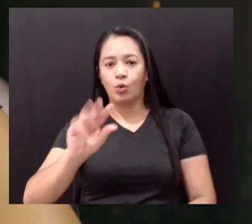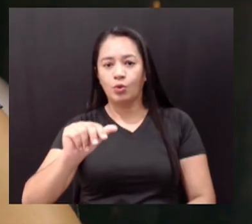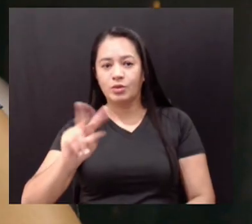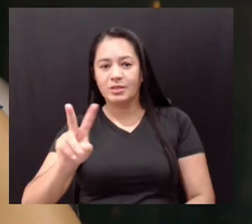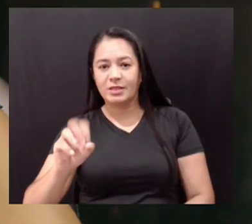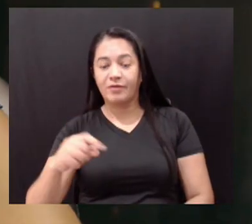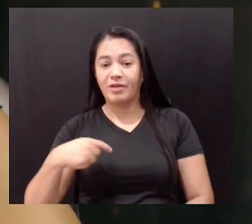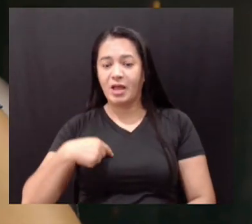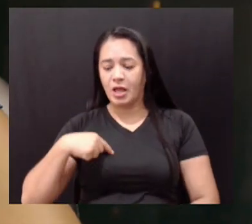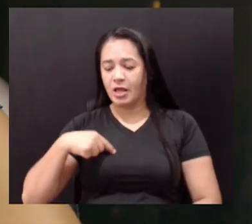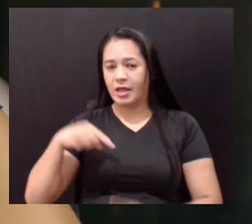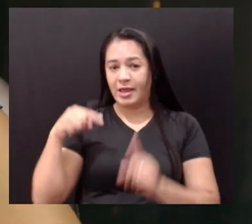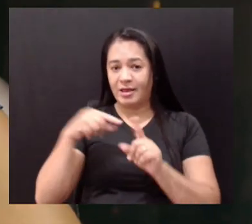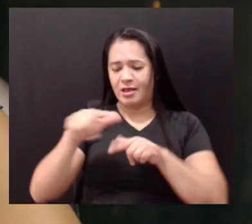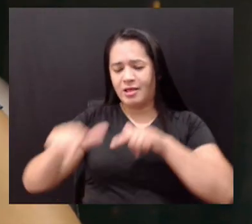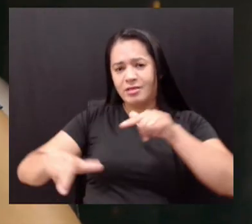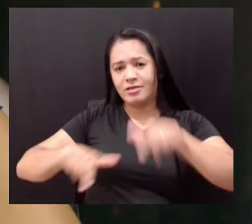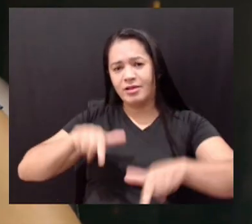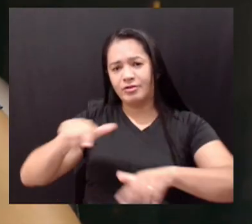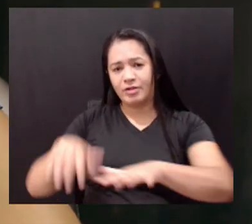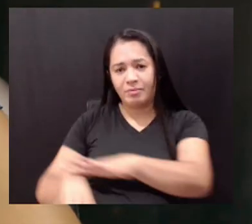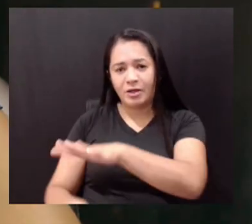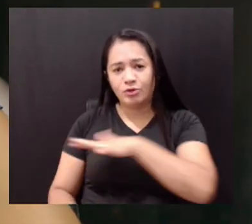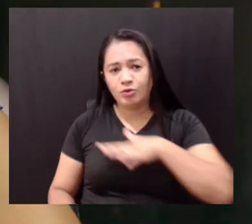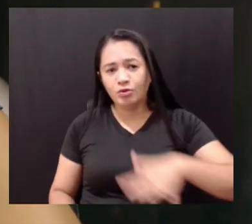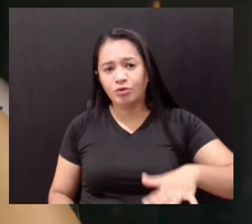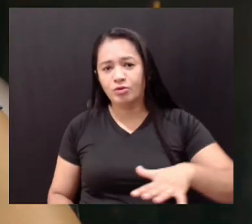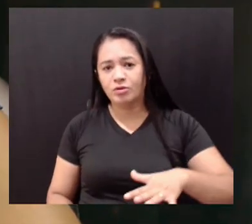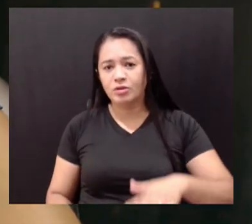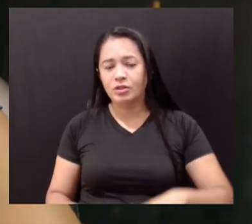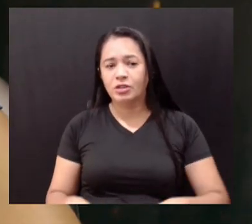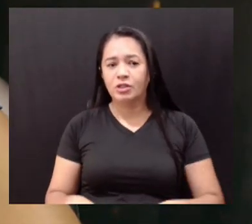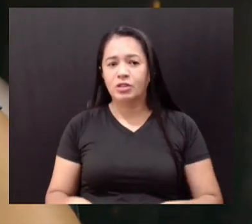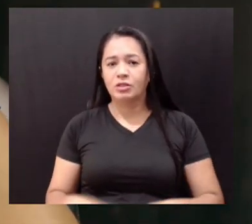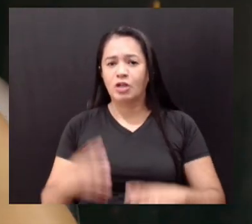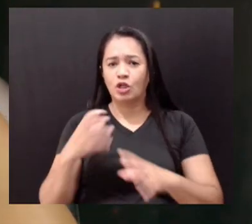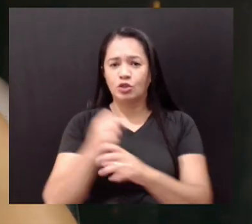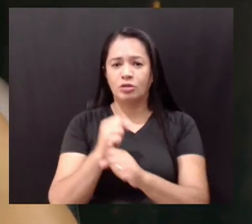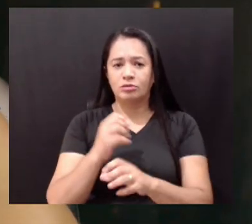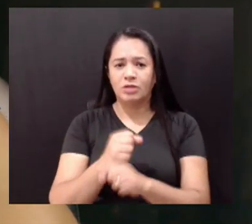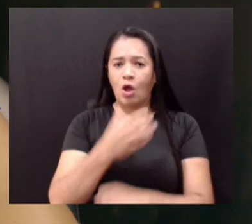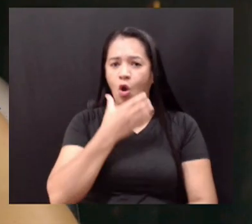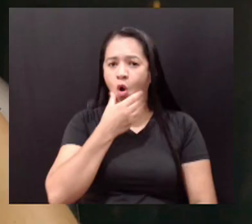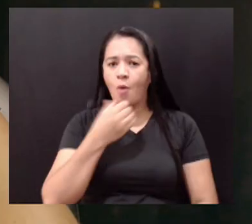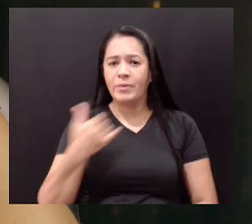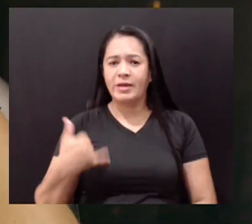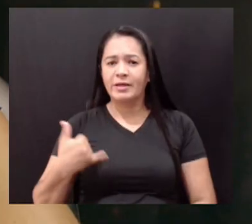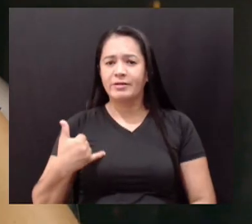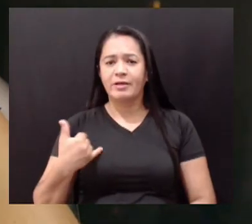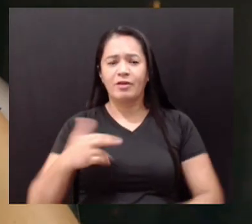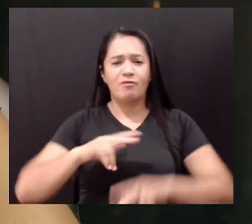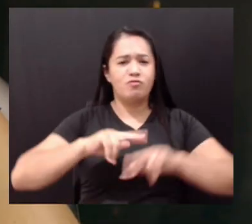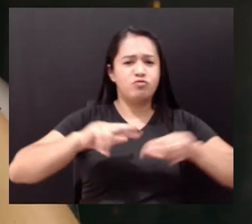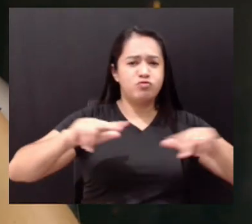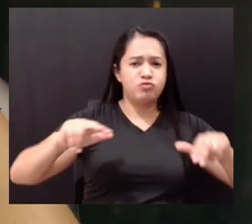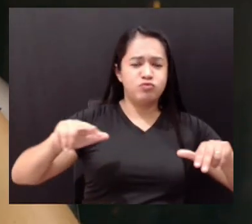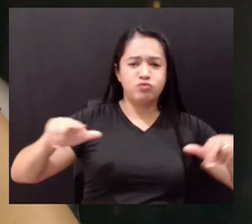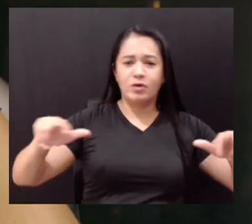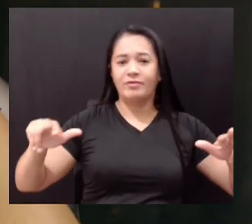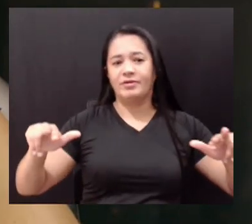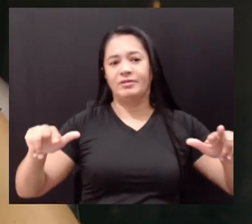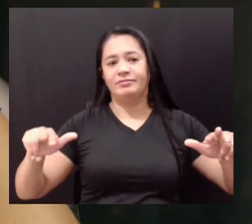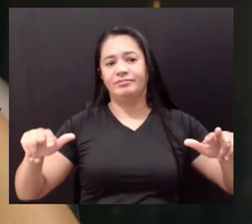ambiente predominantemente masculino, com pessoas de todas as idades, desde funcionários mais novos até aquele prestes